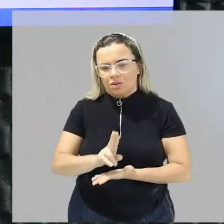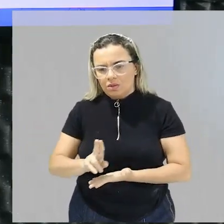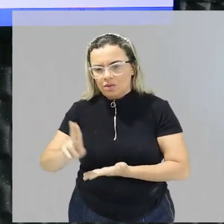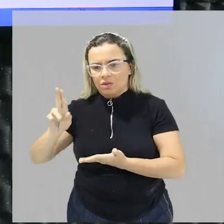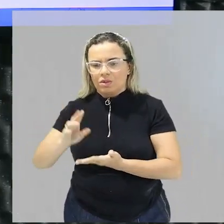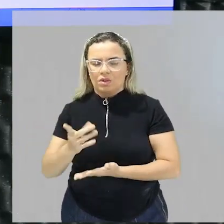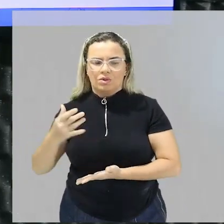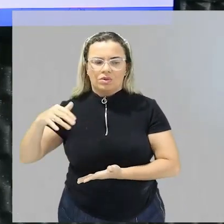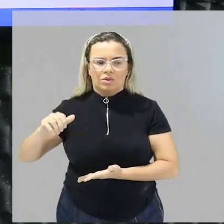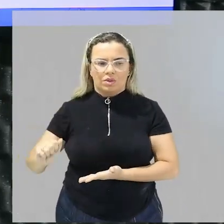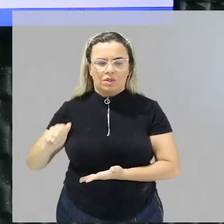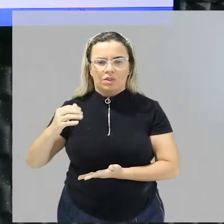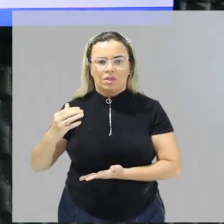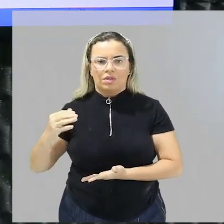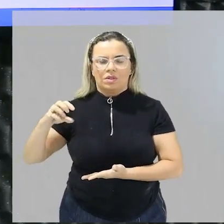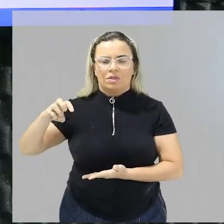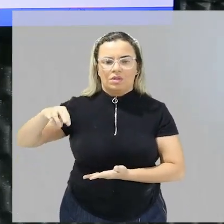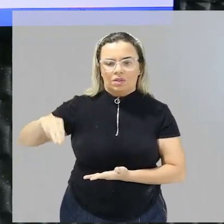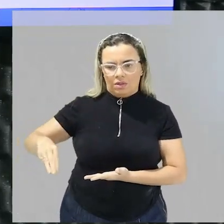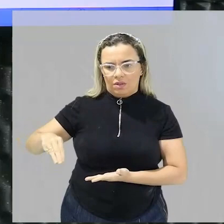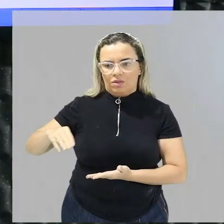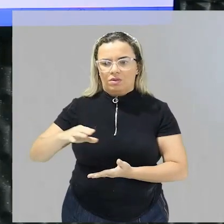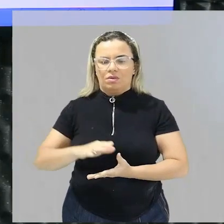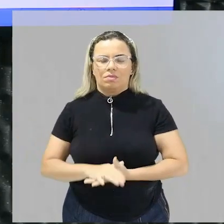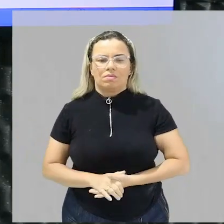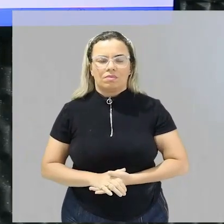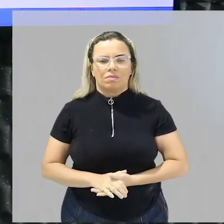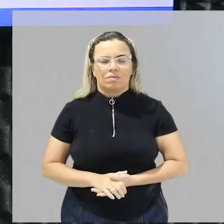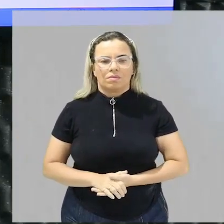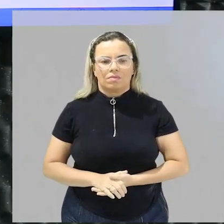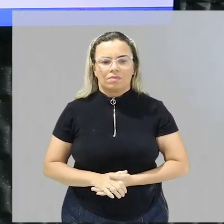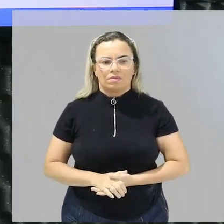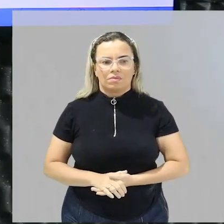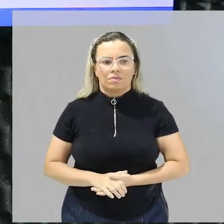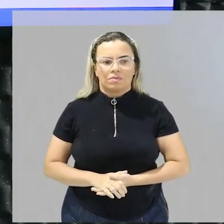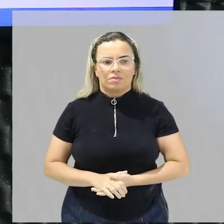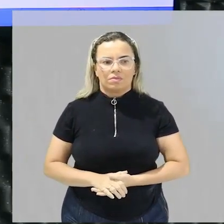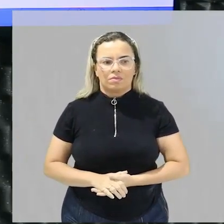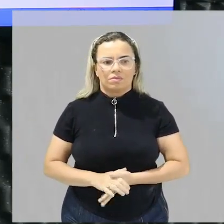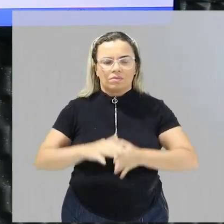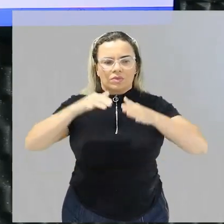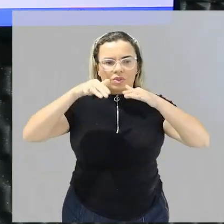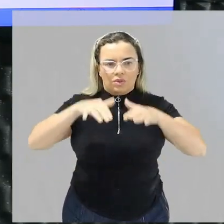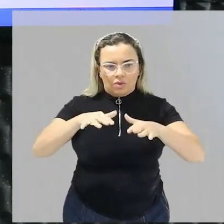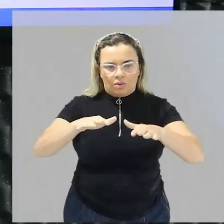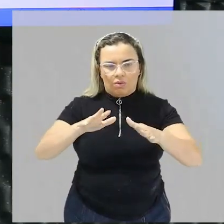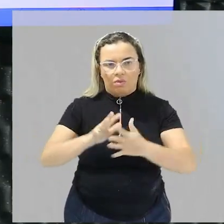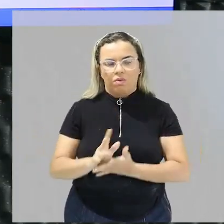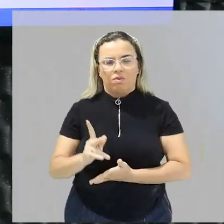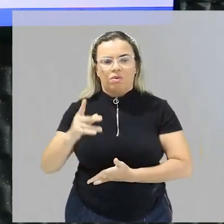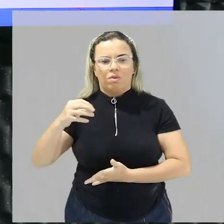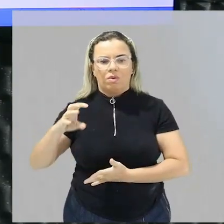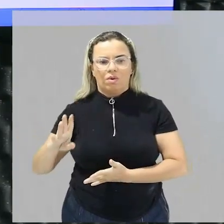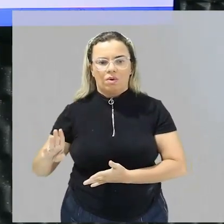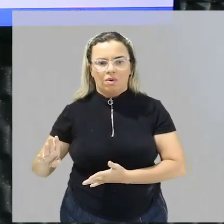cuja unidade é o DINA vezes centímetro. O terremoto de